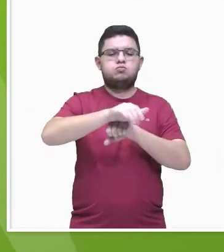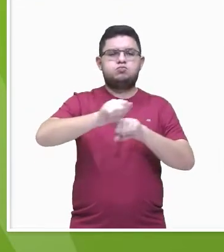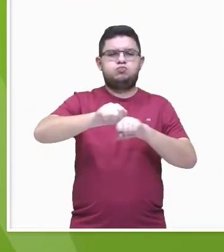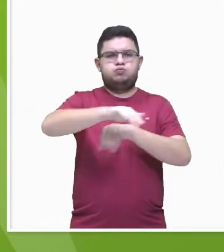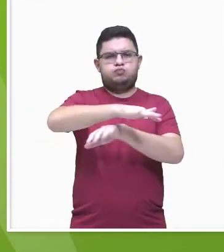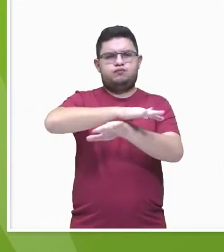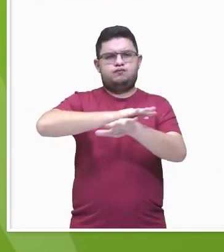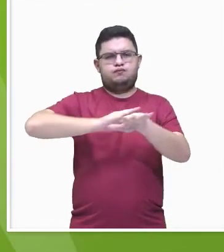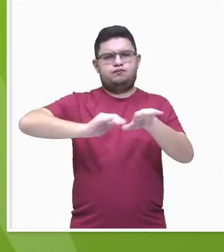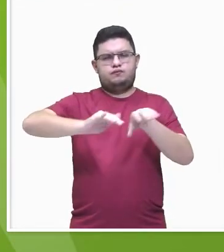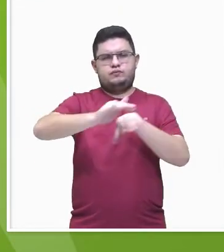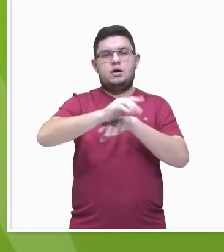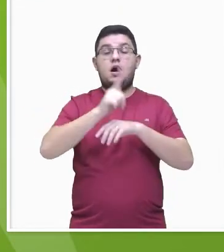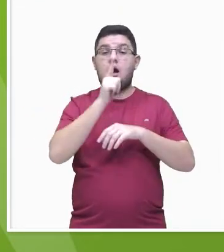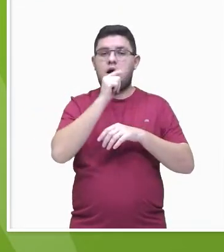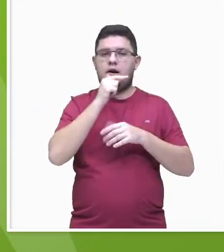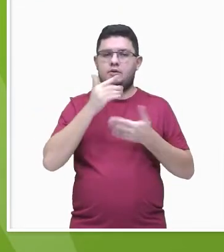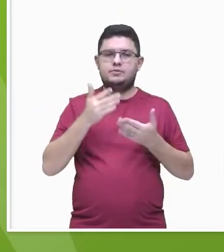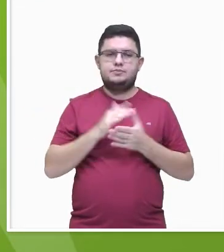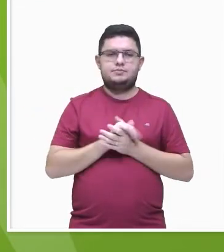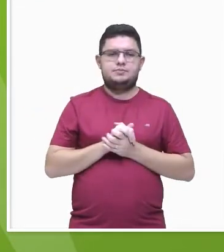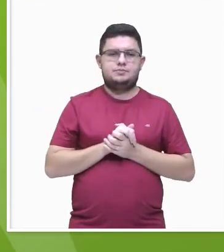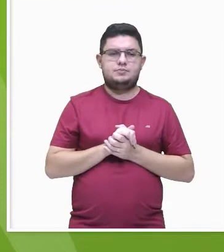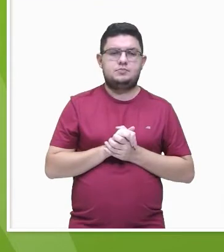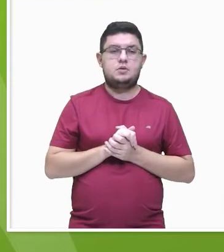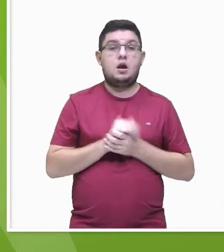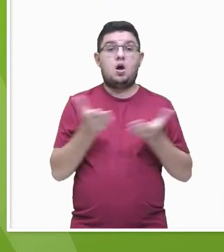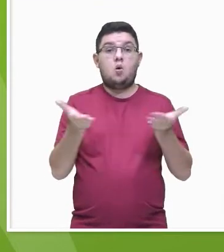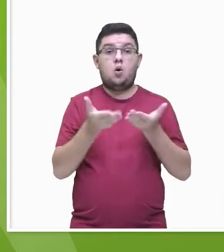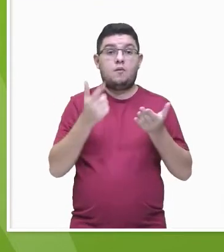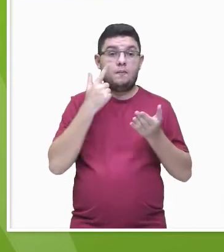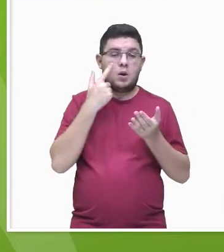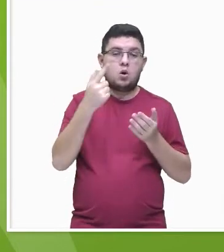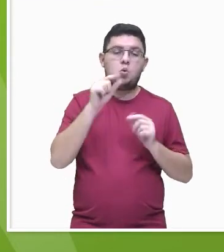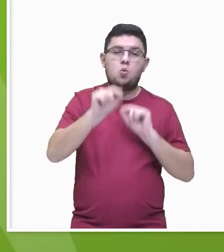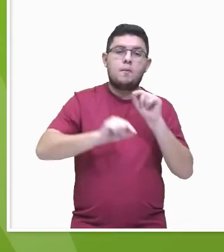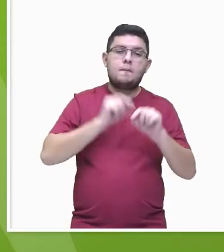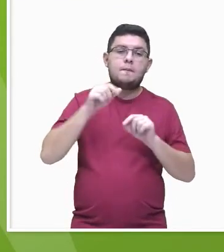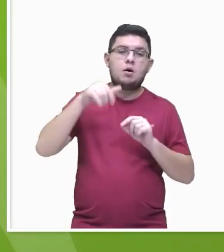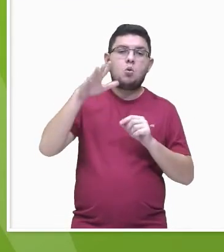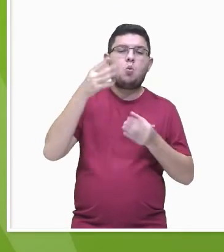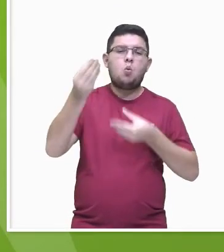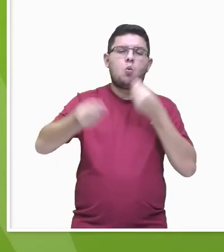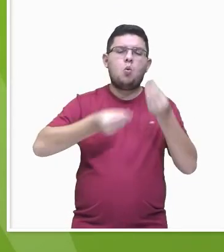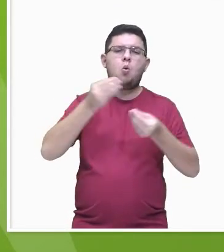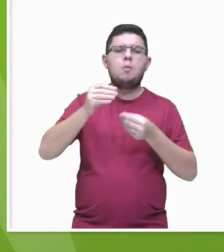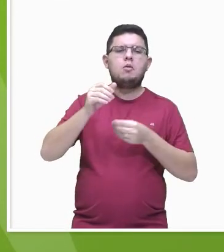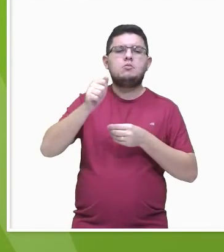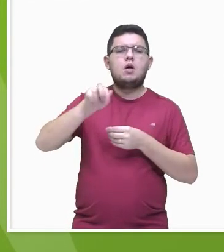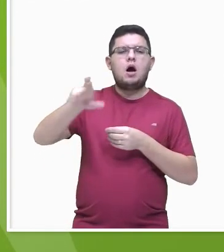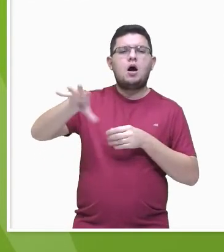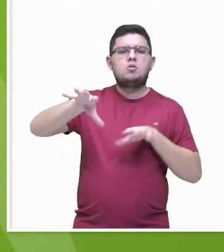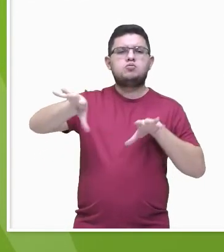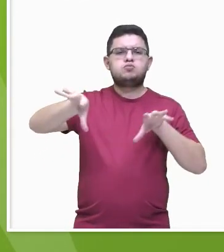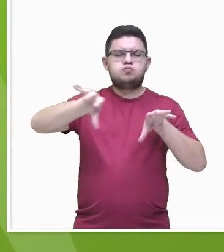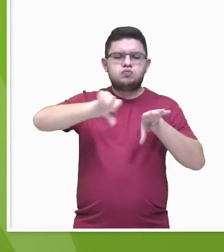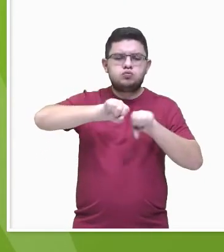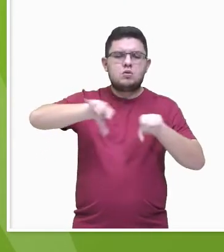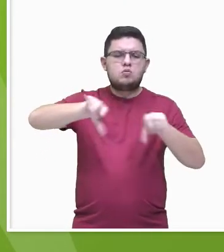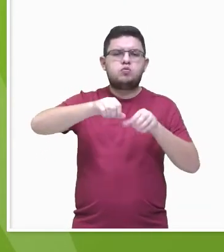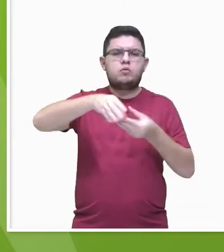equinodermos. Agora a gente vai ver um pouquinho mais como funciona a respiração desses animais. Olha aí na próxima imagem, então,